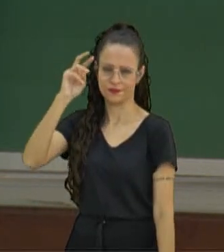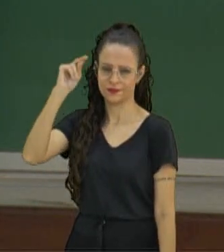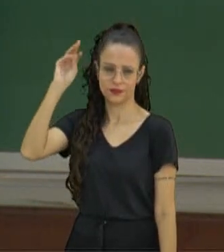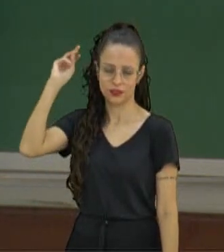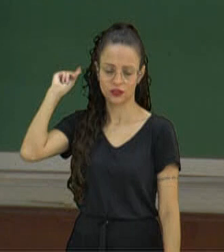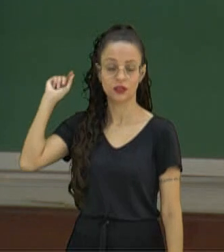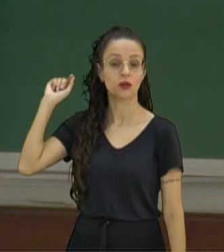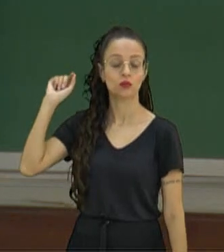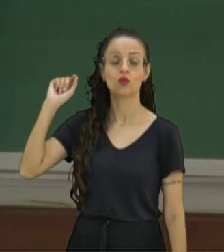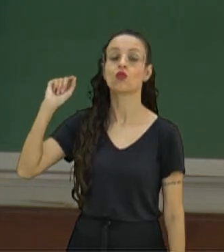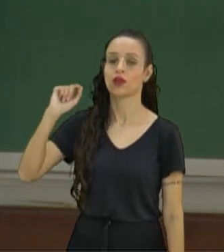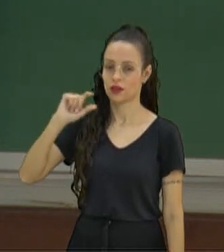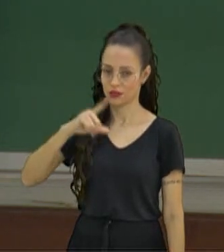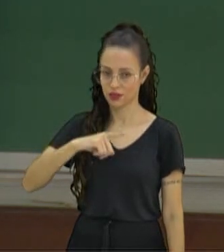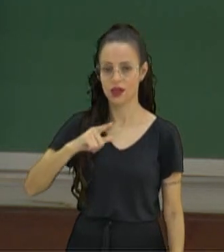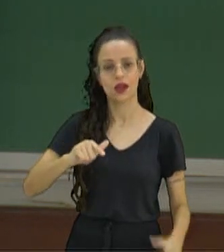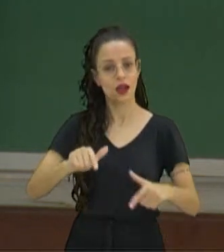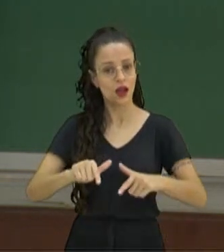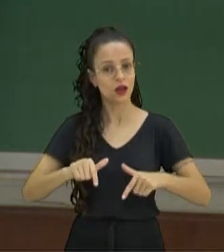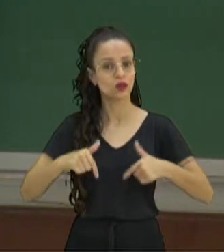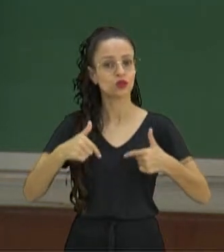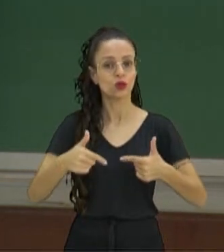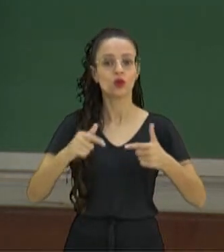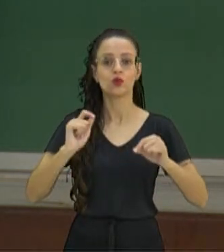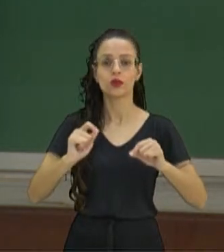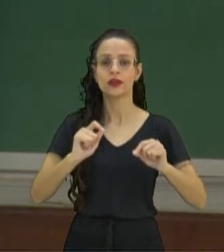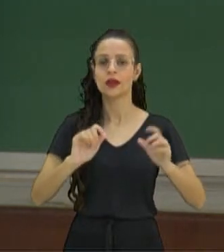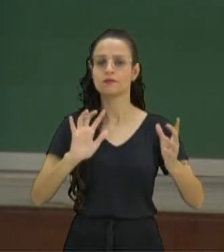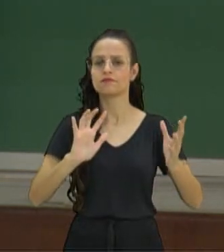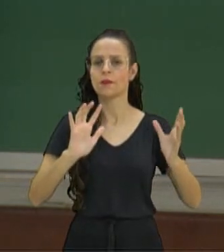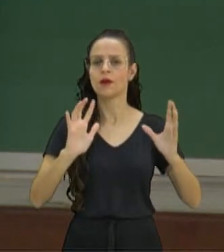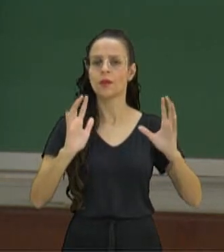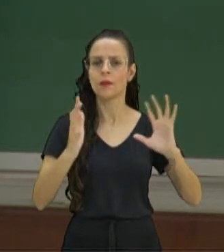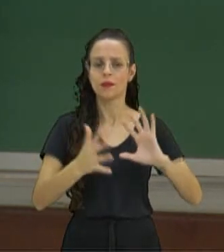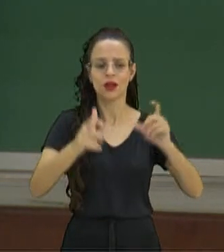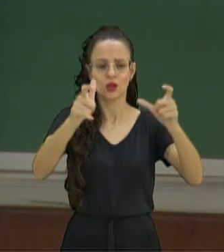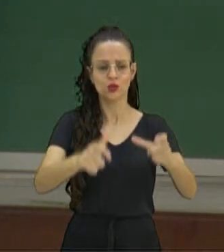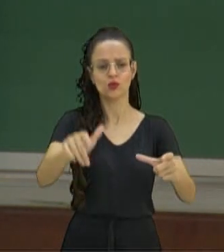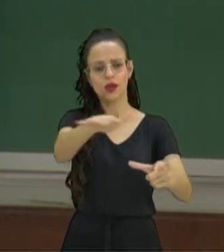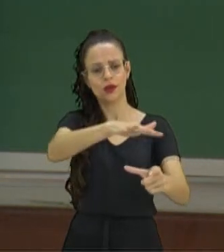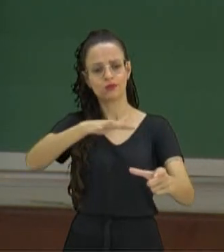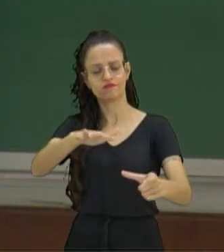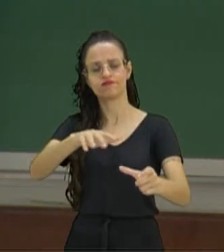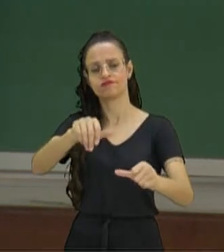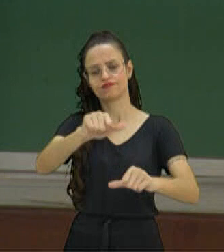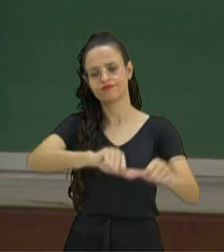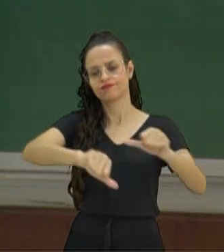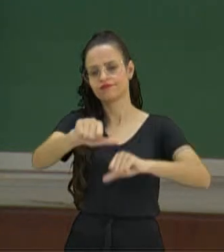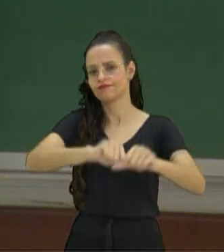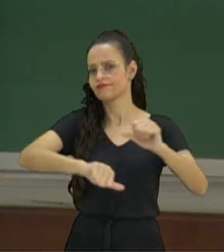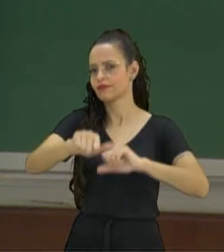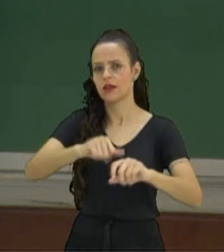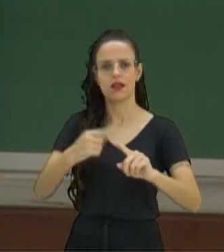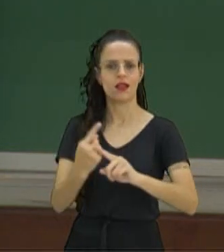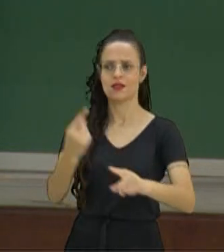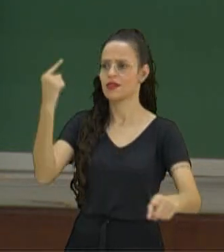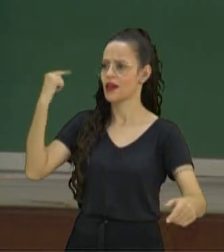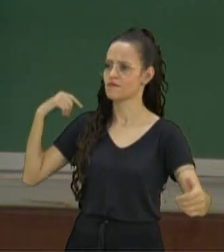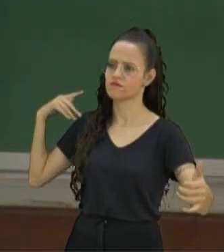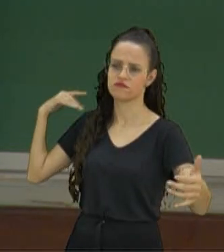lá, atuam no sentido de transformar o meio natural em que eles vivem. Desde